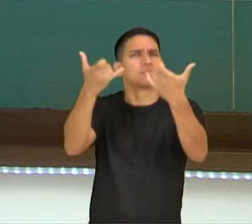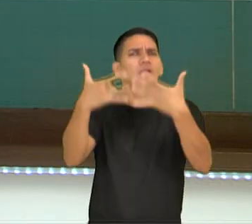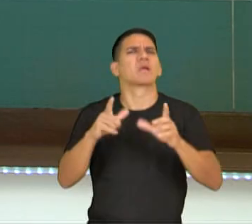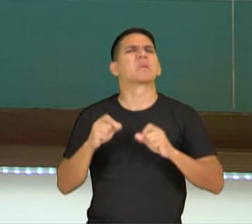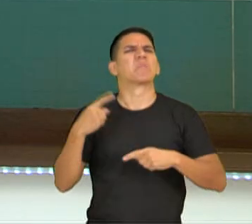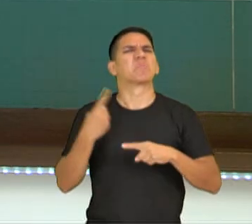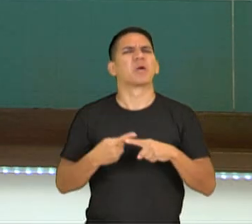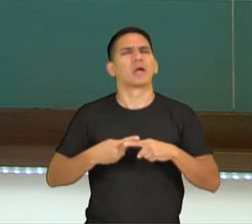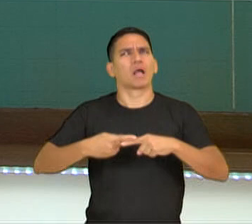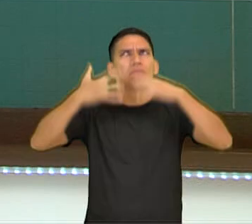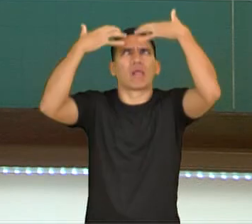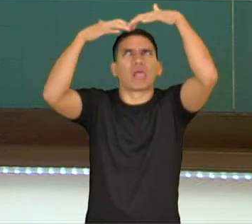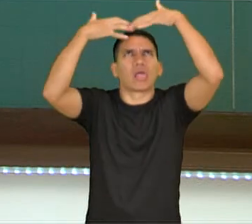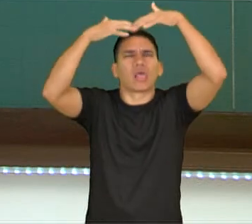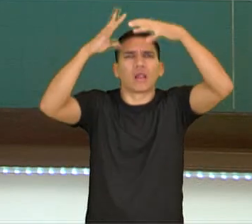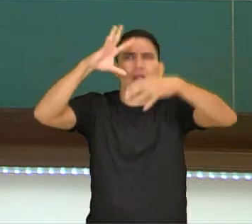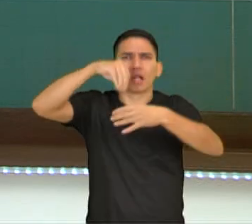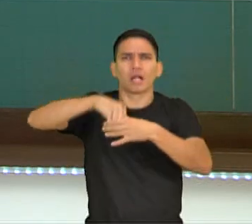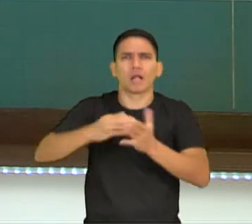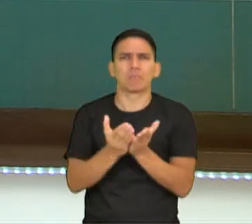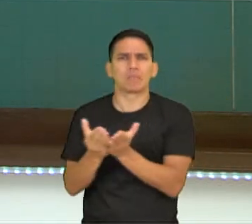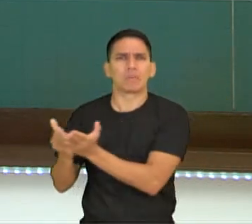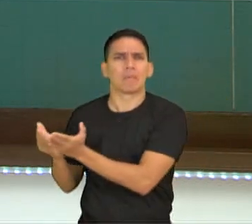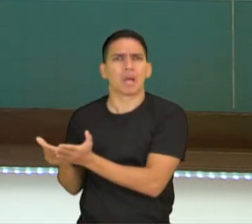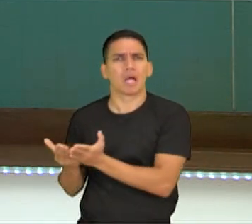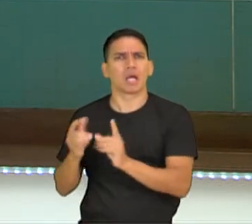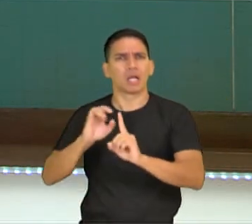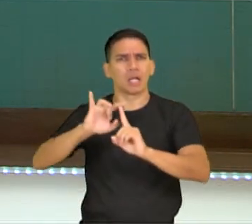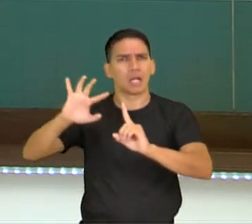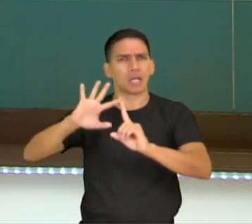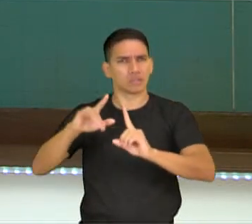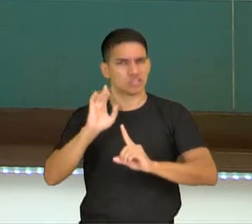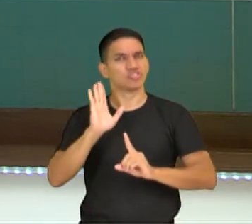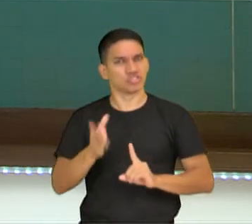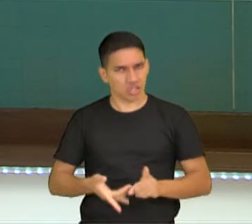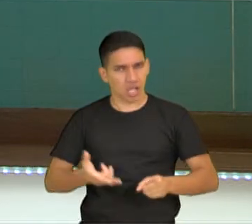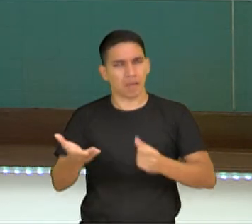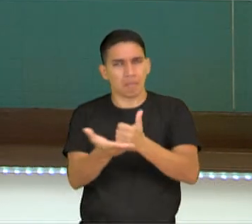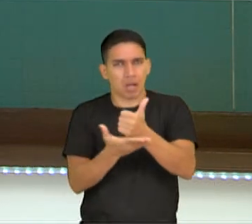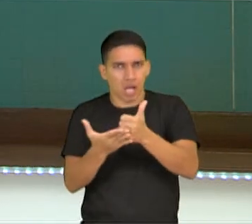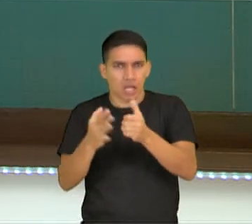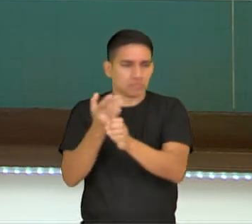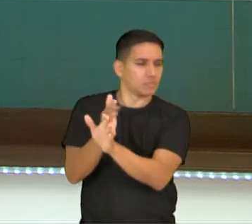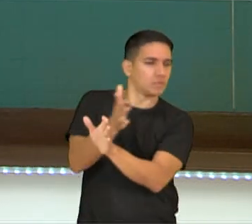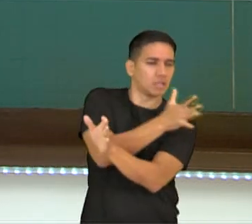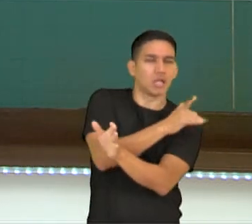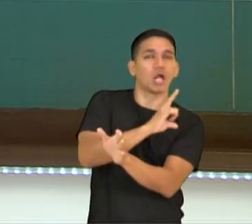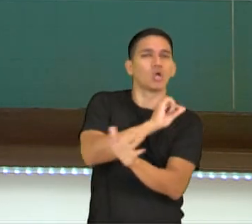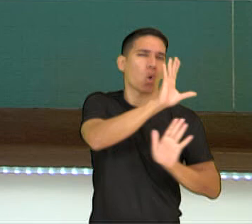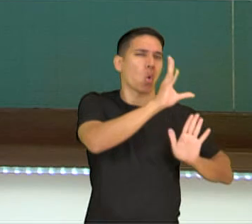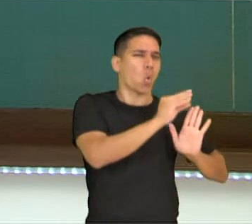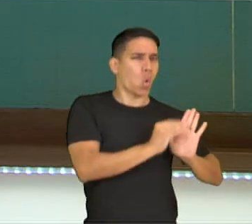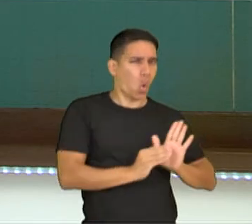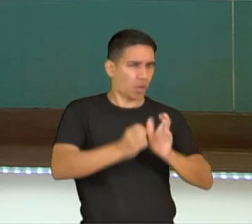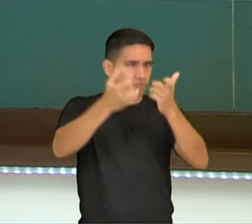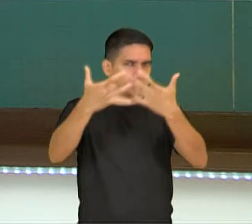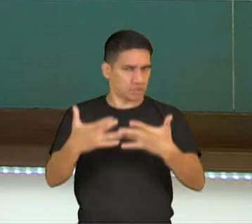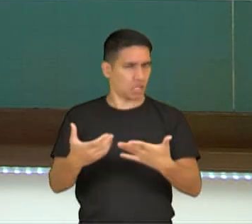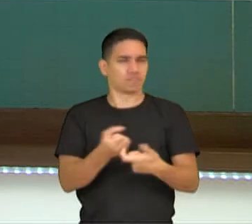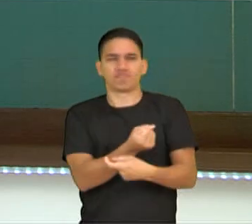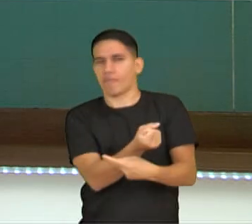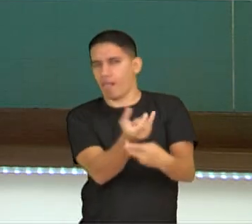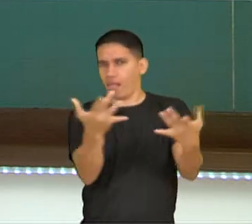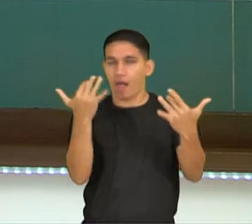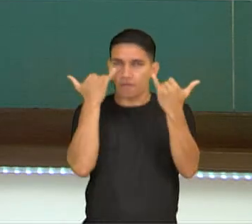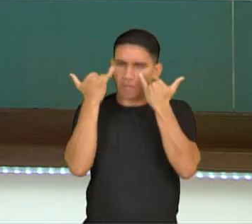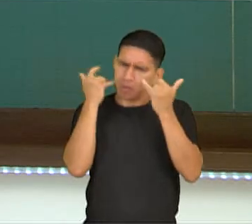da racionalidade na patrística. Então, agora que você já teve por base um bom conteúdo, uma gama de